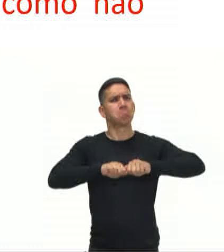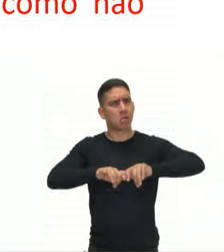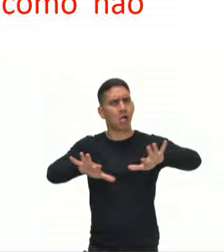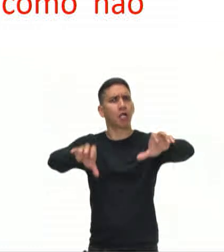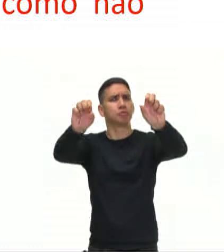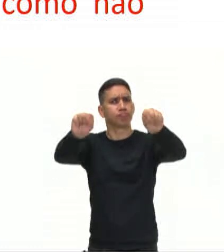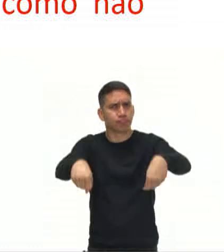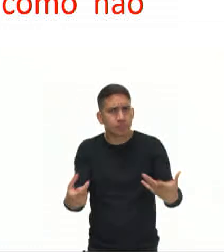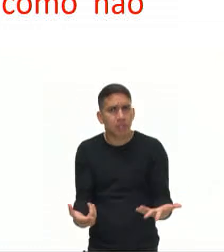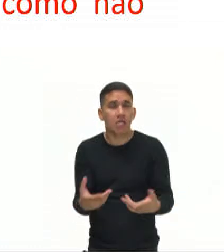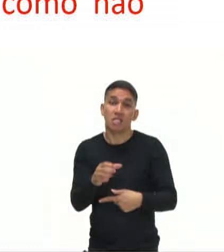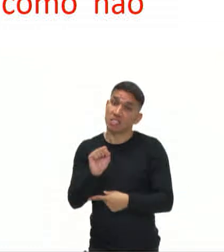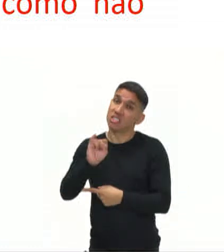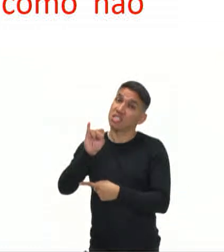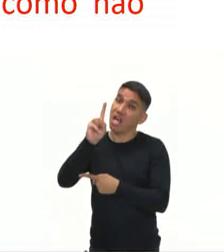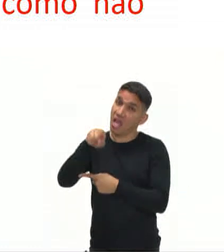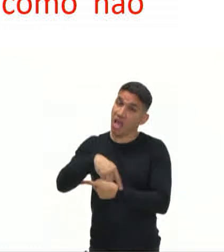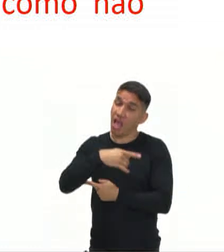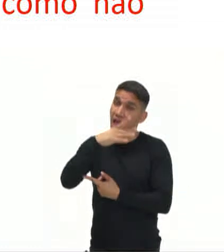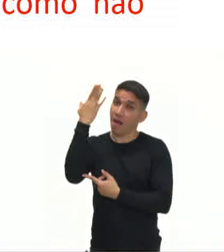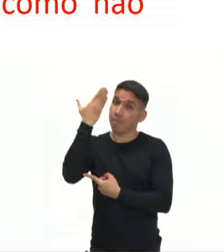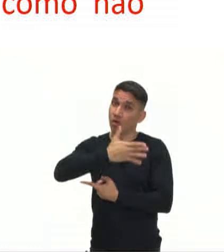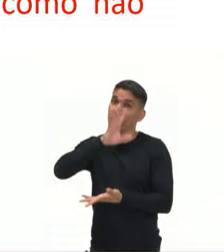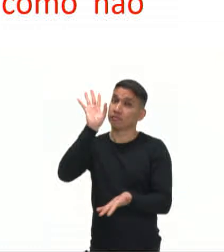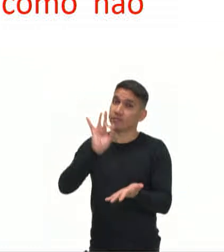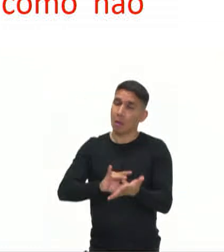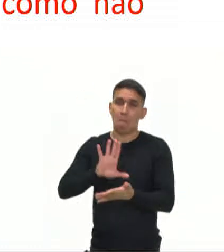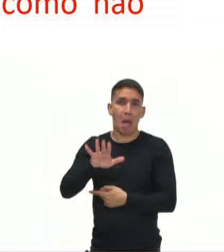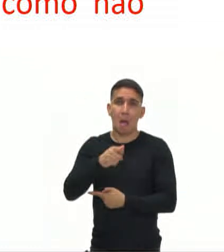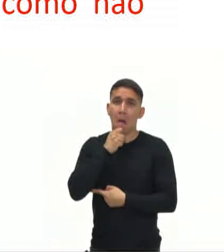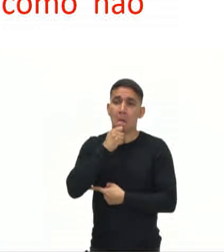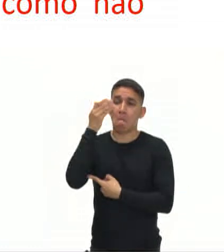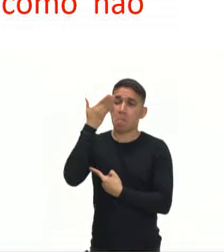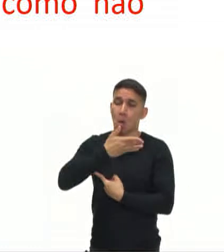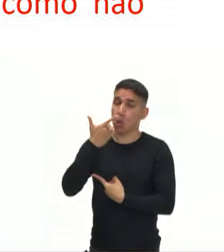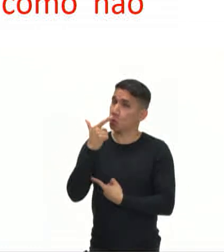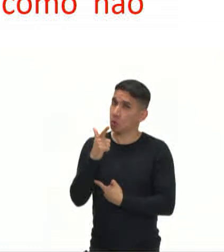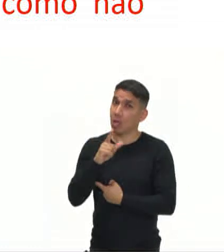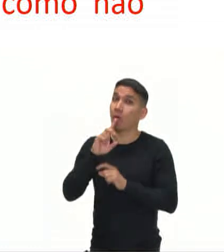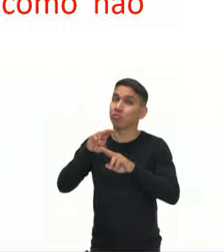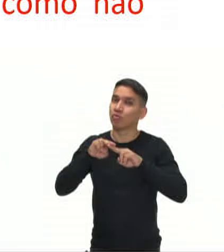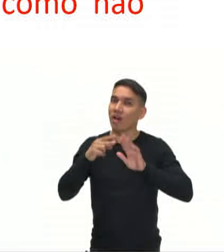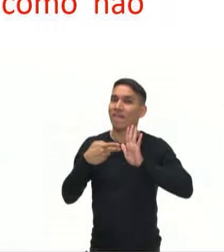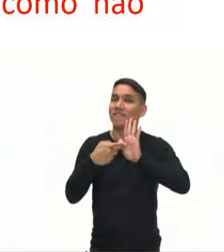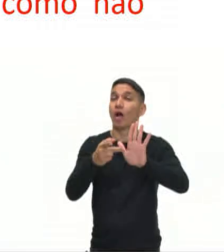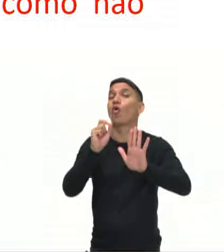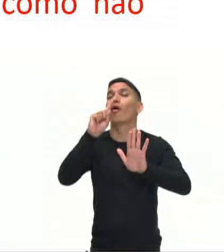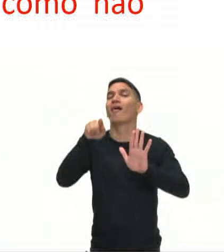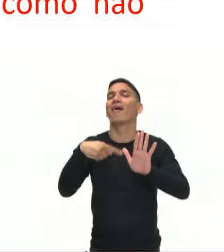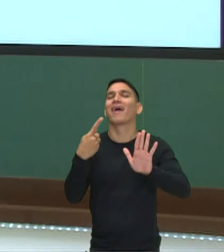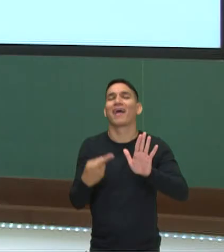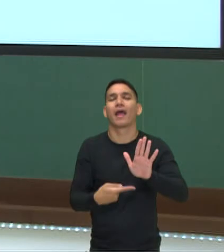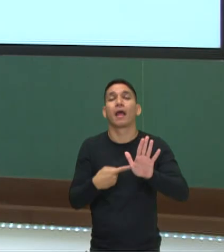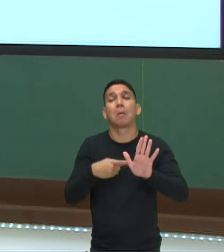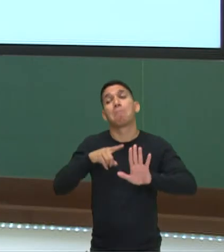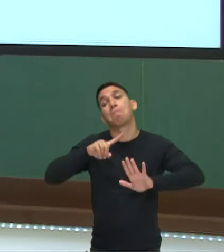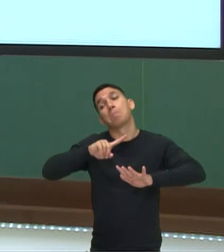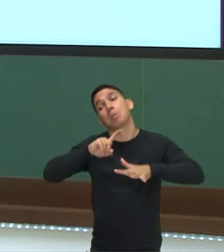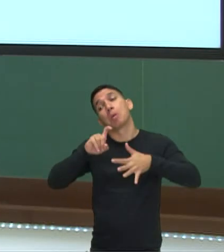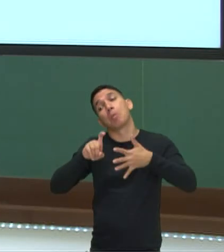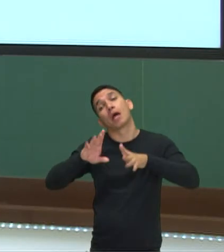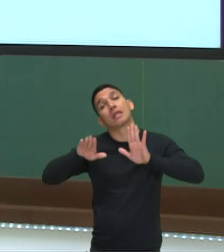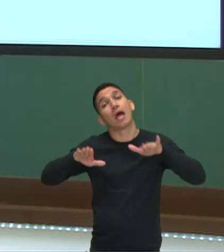isso fosse um fato certo. Mas como não comprova, ele diz que é uma possibilidade, porque vai de cada usuário,